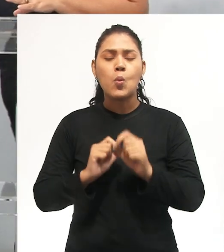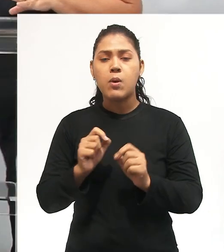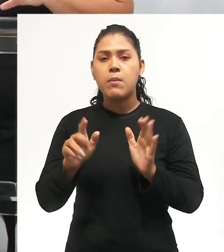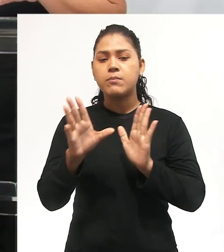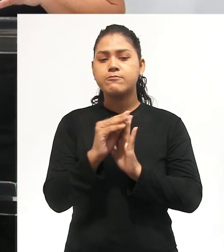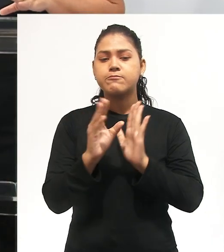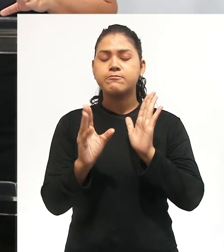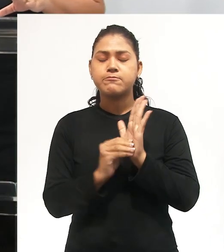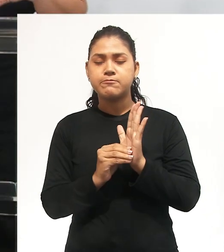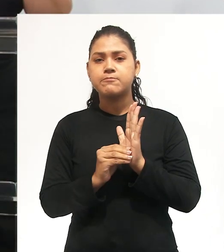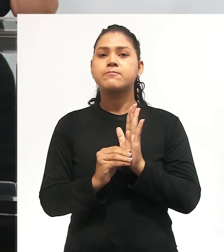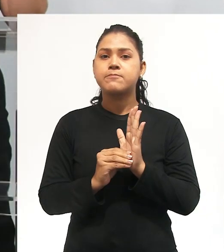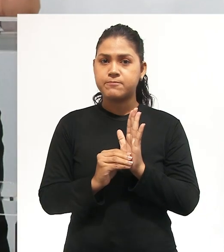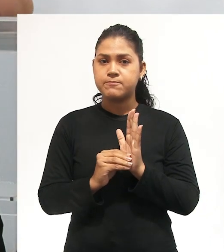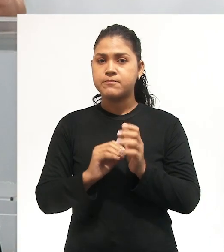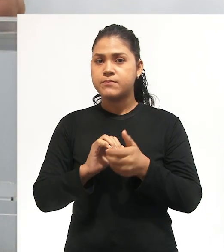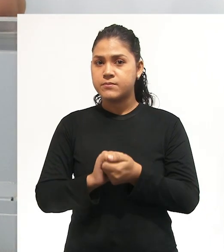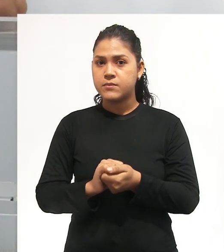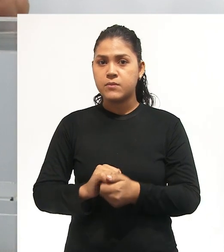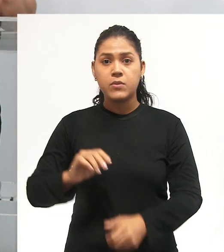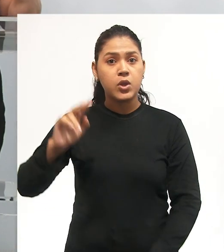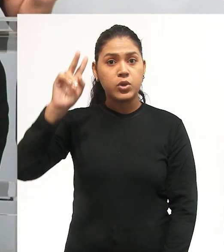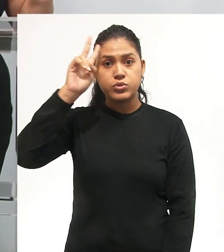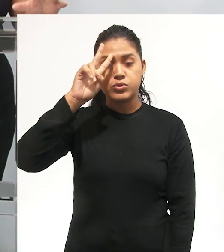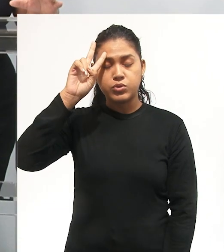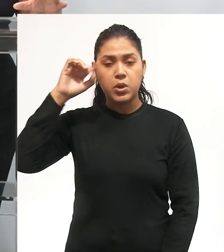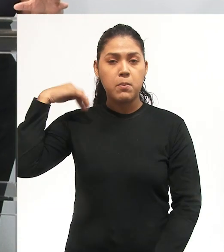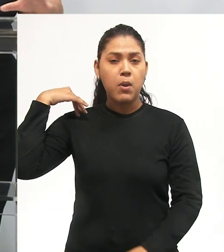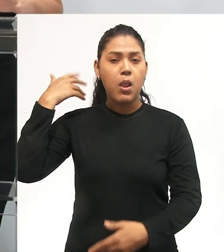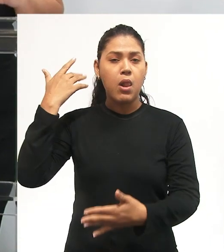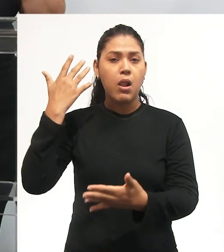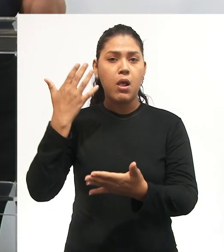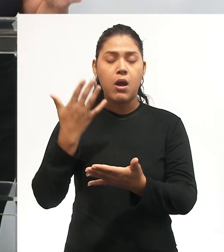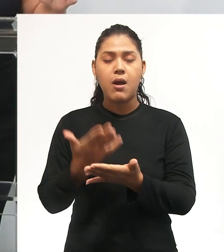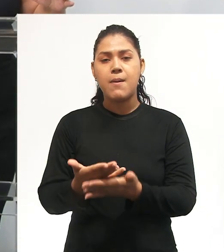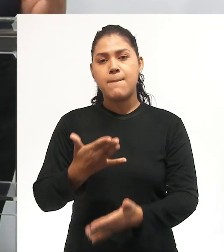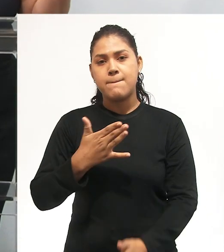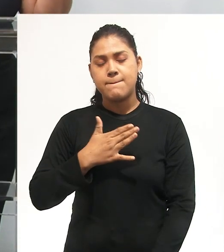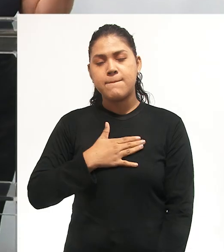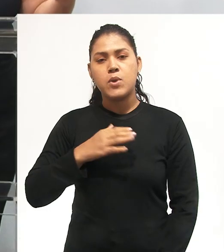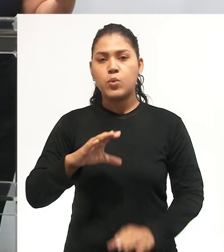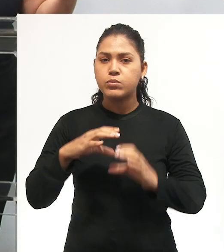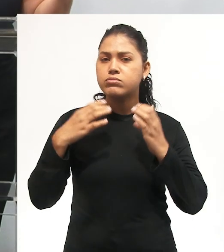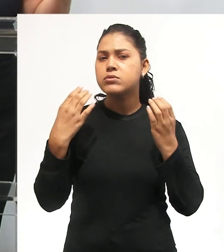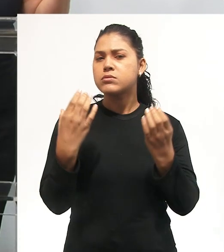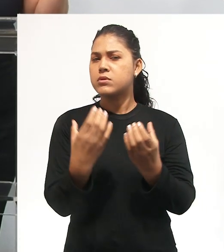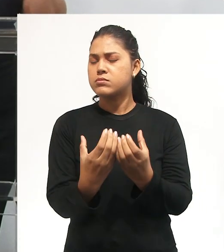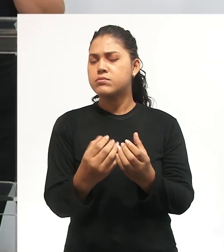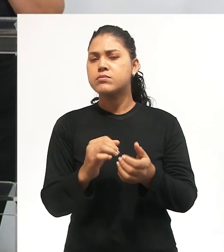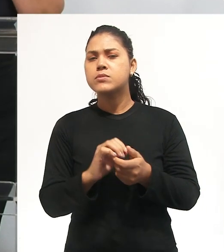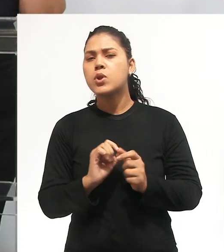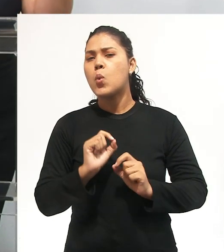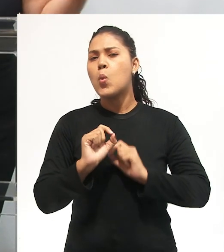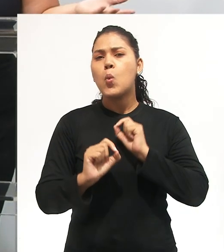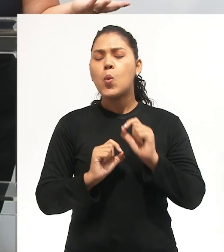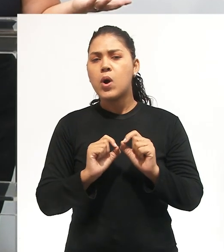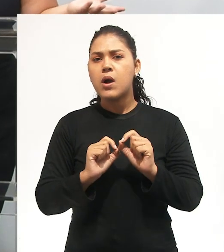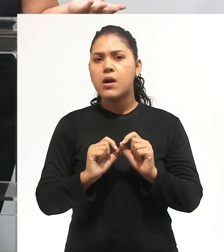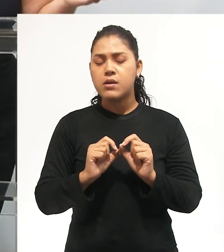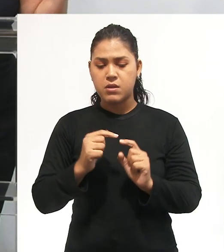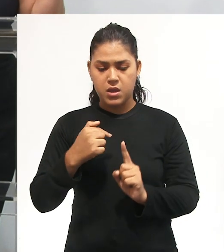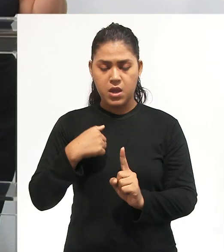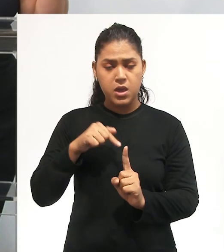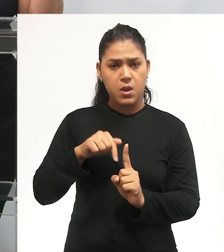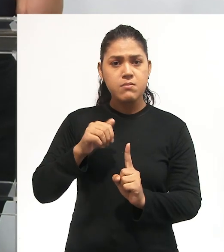com a temática de a história da minha comunidade. Ou seja, nós vamos falar do além de